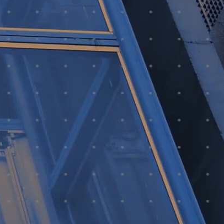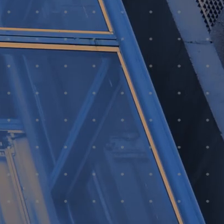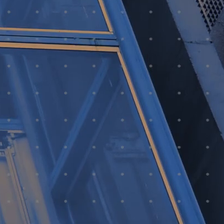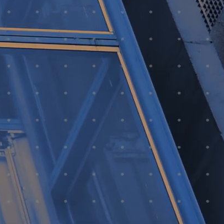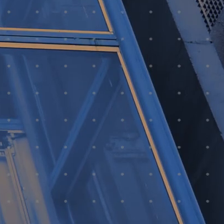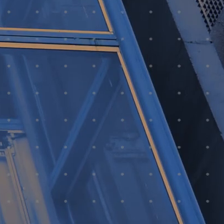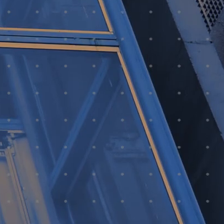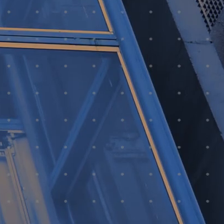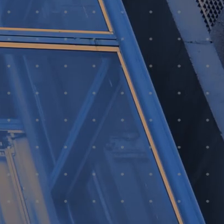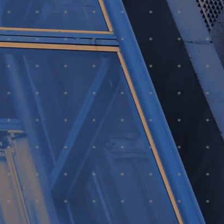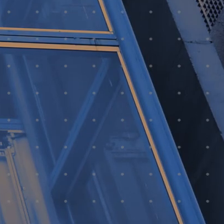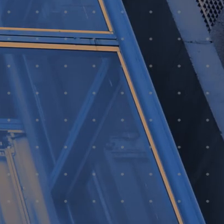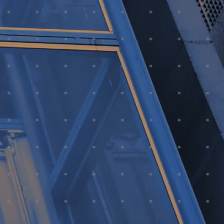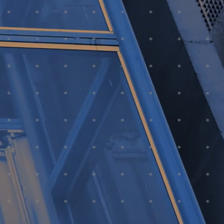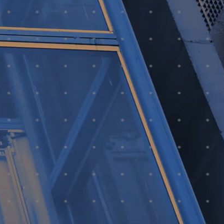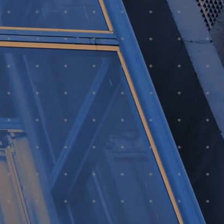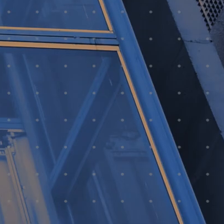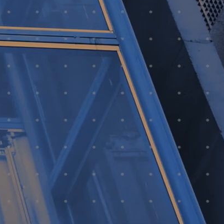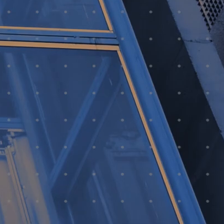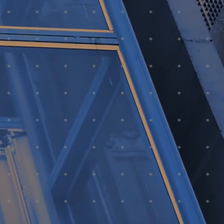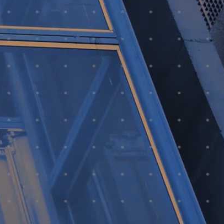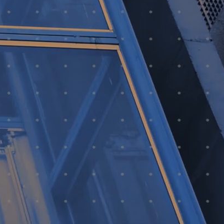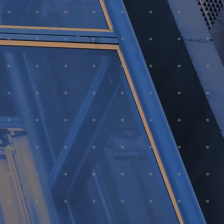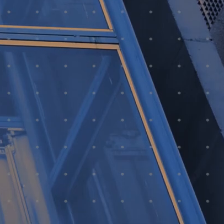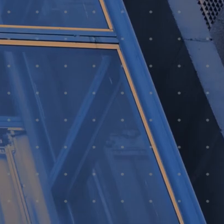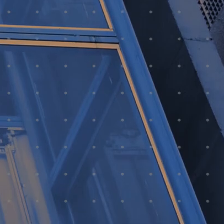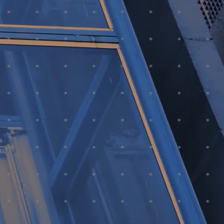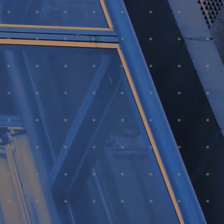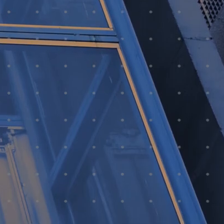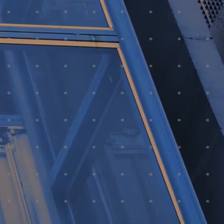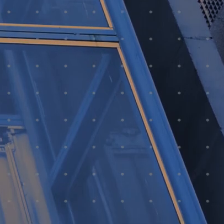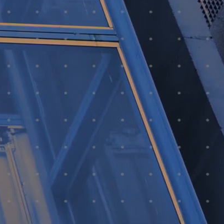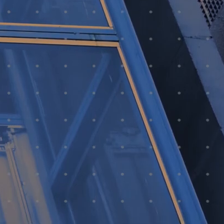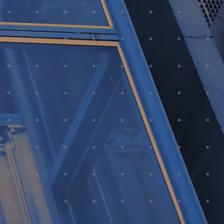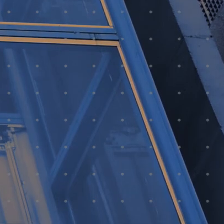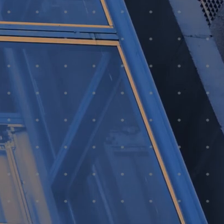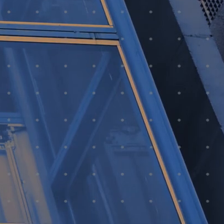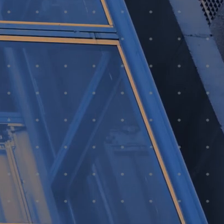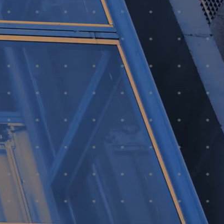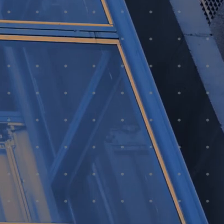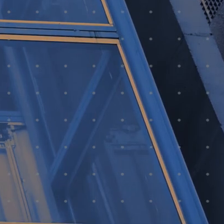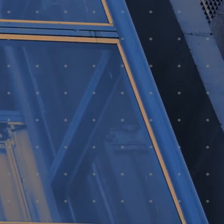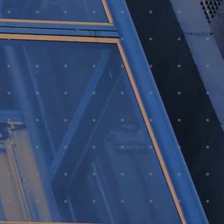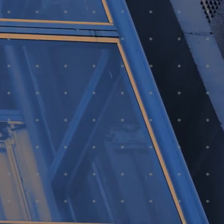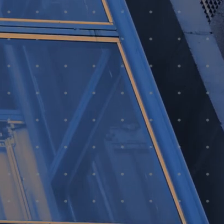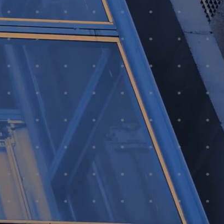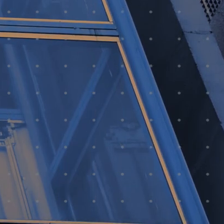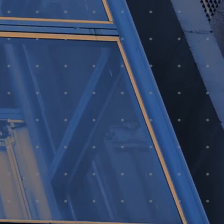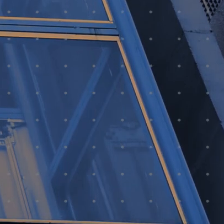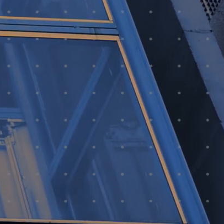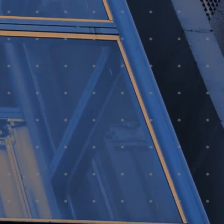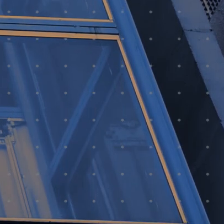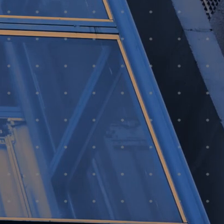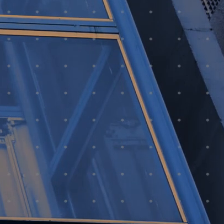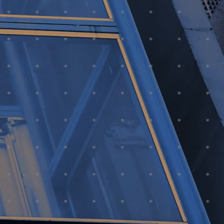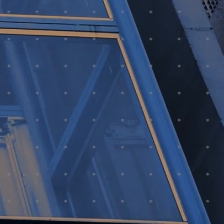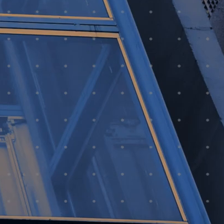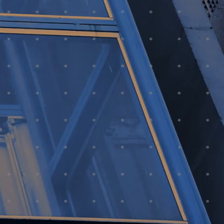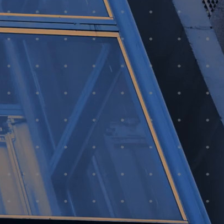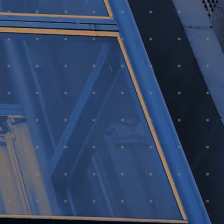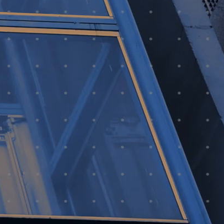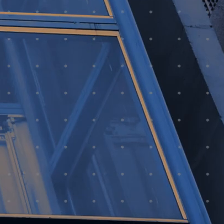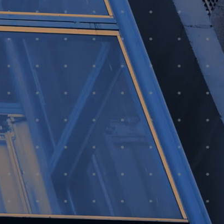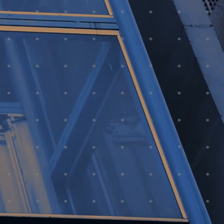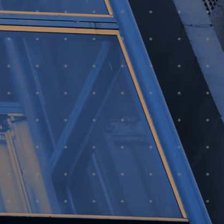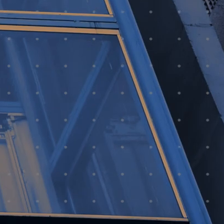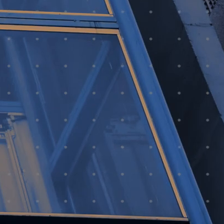atendente de lanchonete, auxiliar administrativo, auxiliar de cozinha. auxiliar de desenvolvimento infantil,